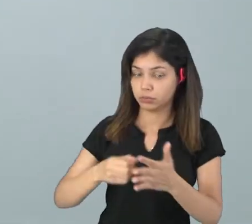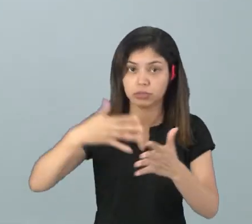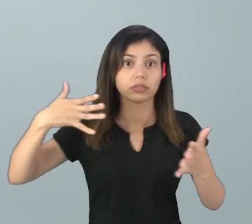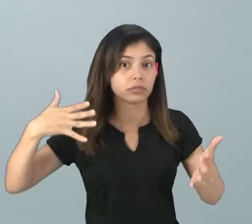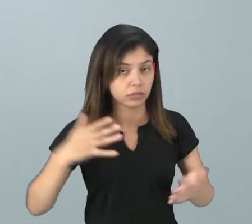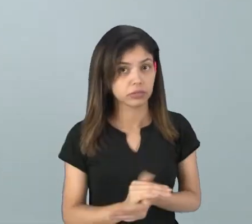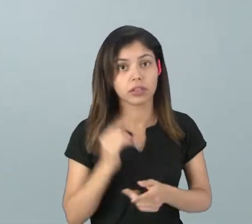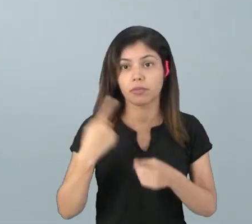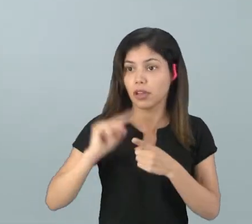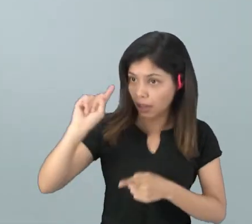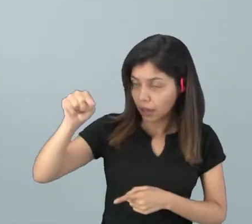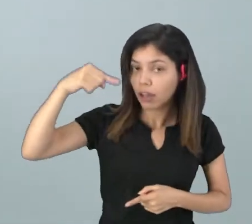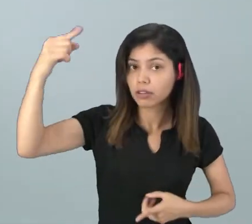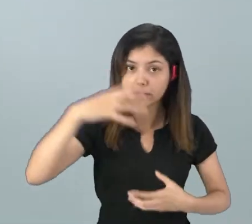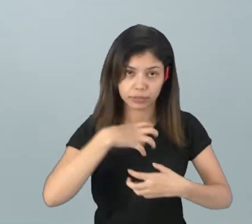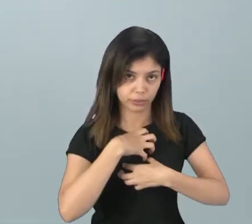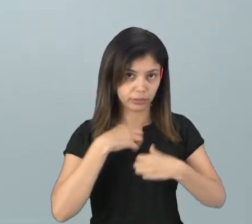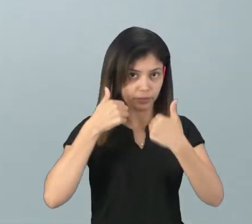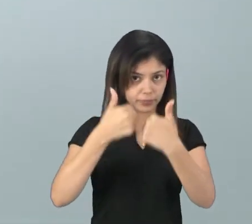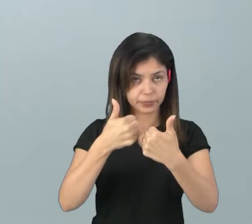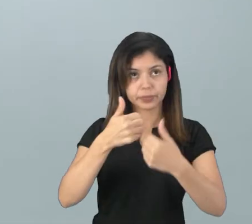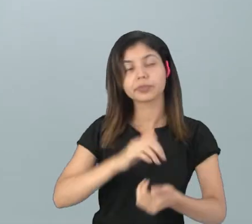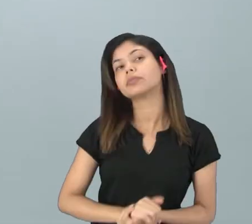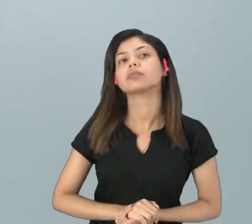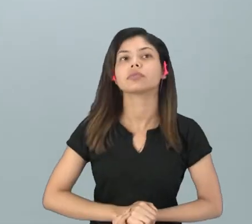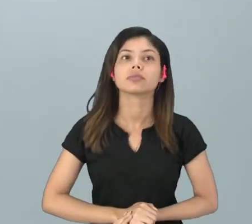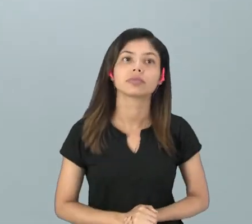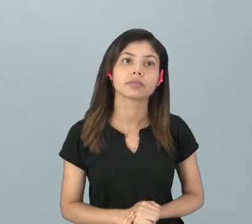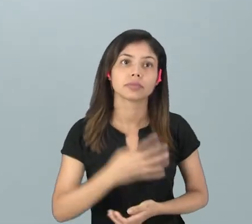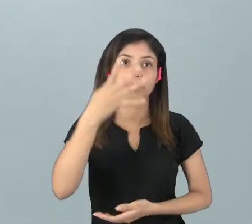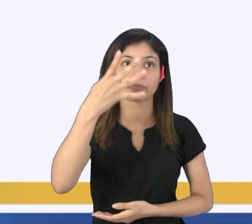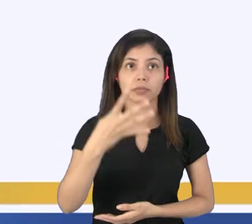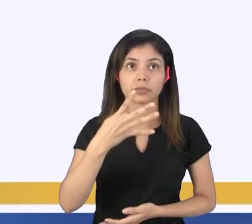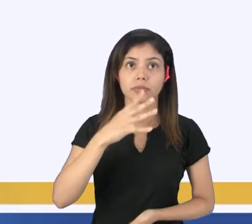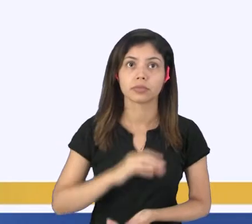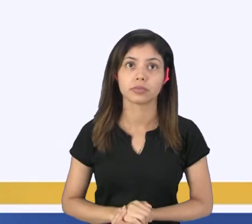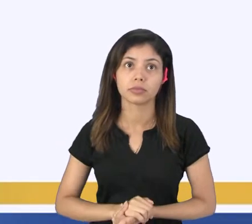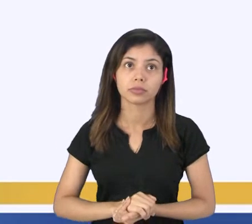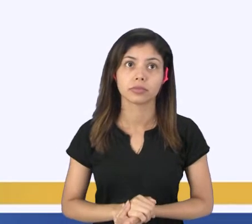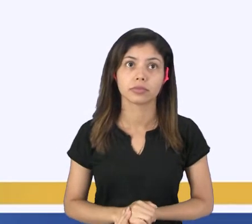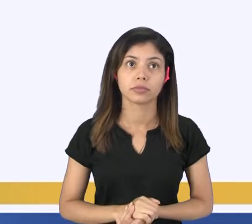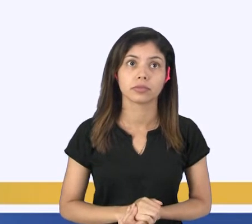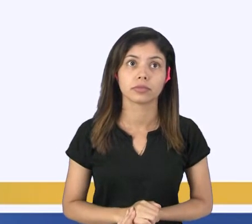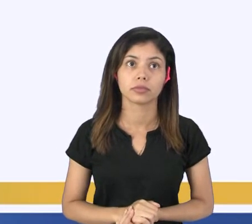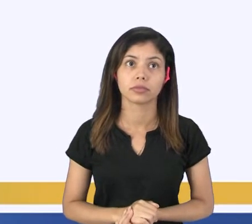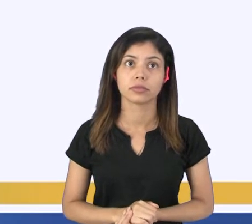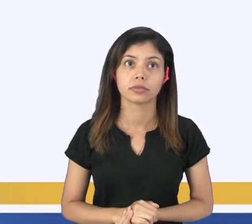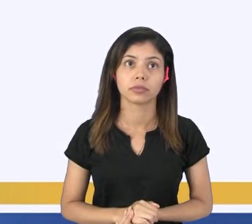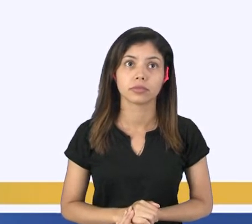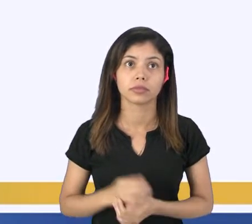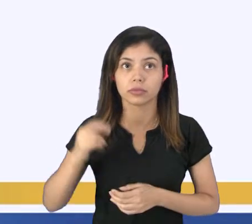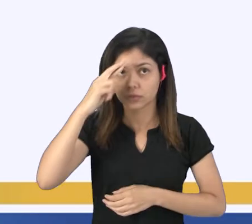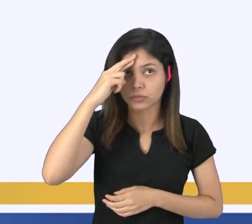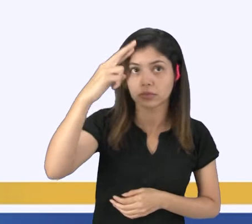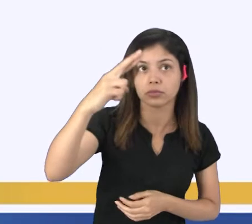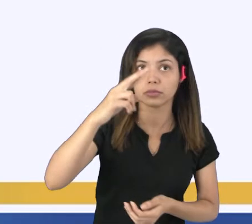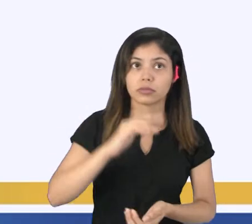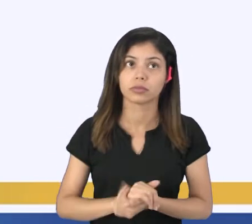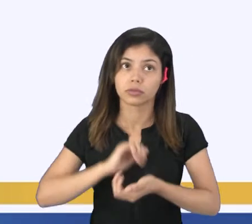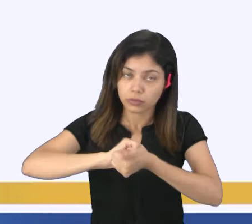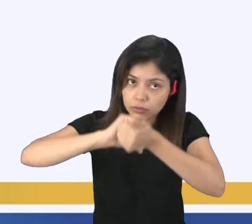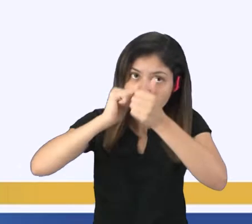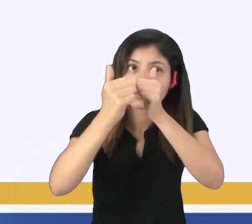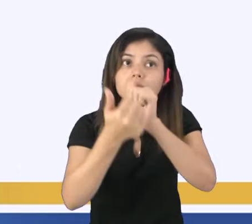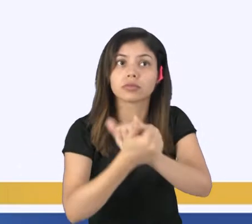coisa, porque vai além dos sentidos, tá bom? Então, 4, instruir a sua